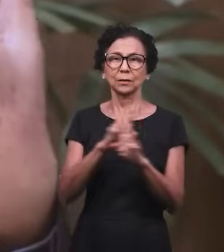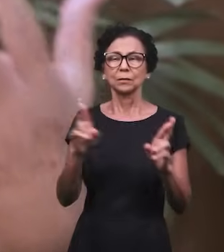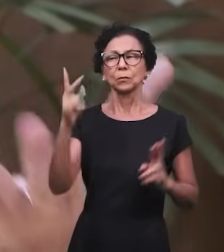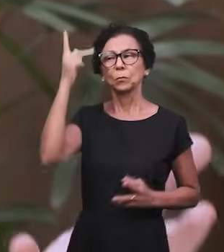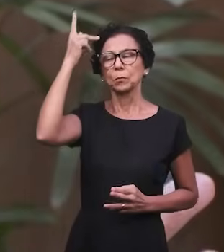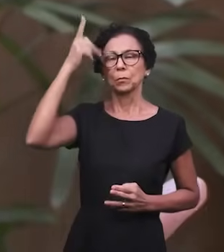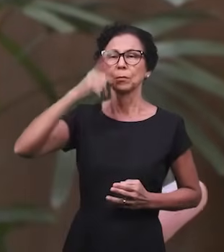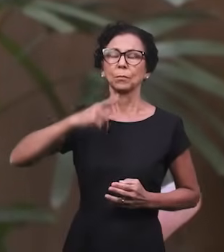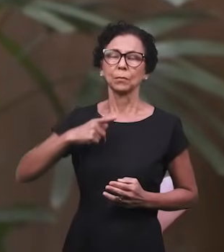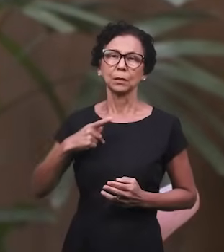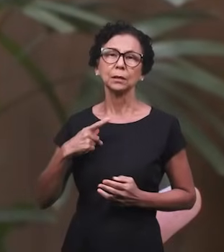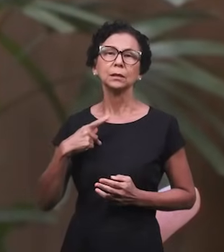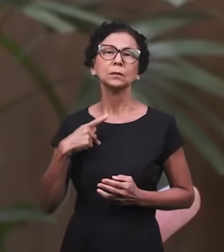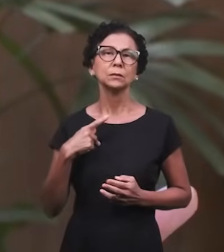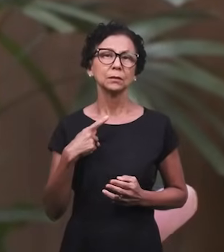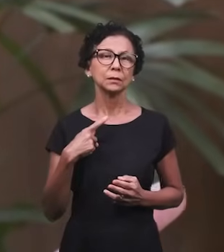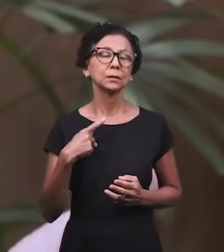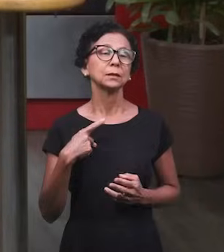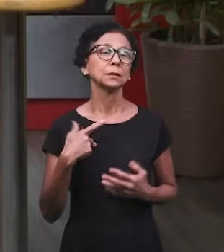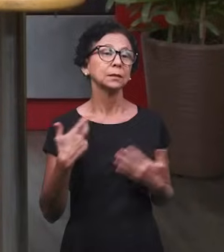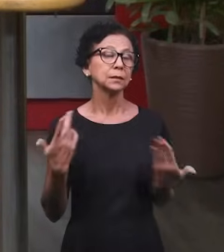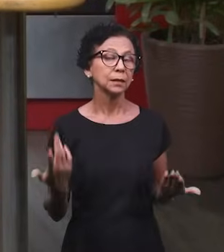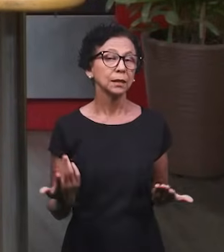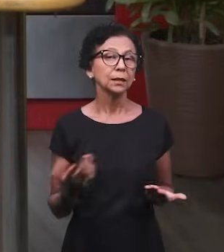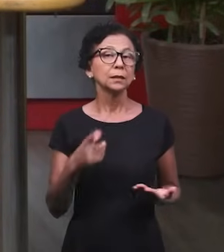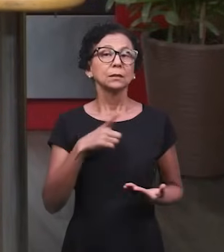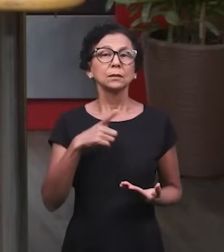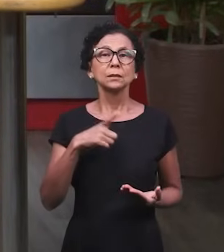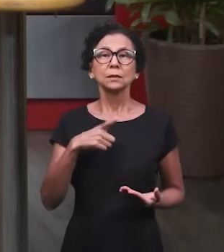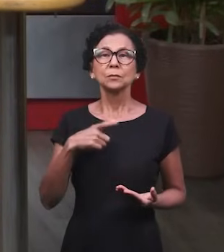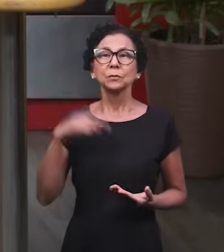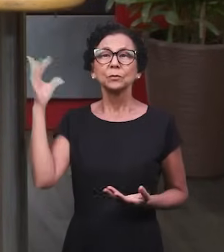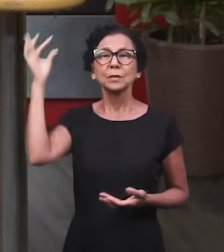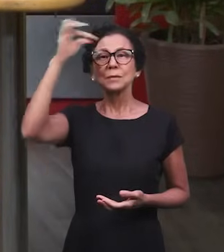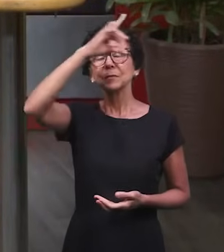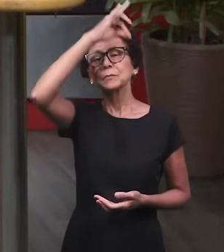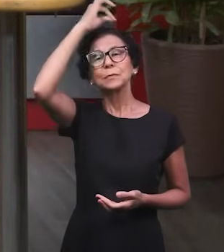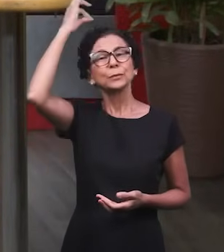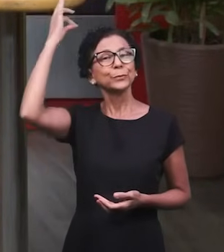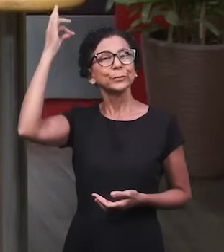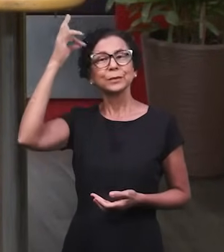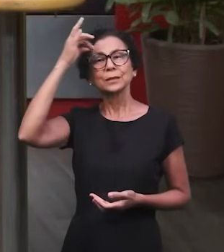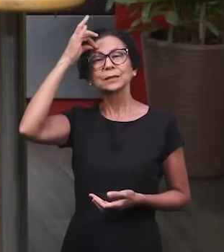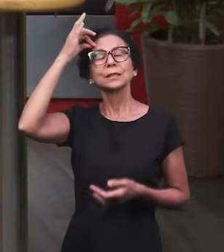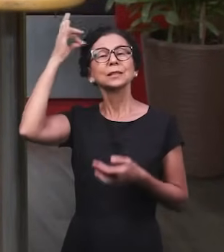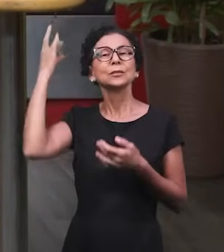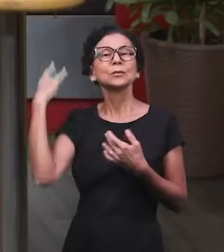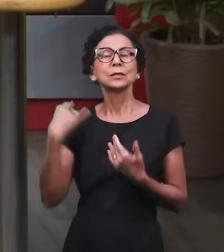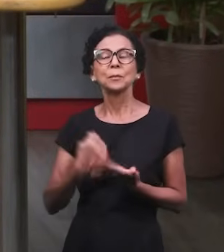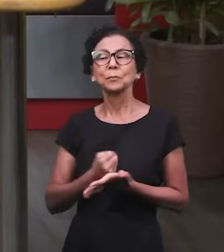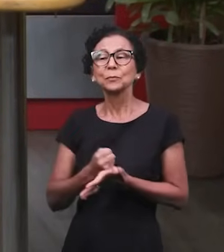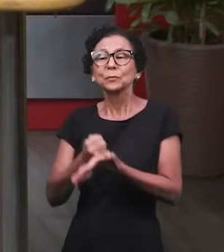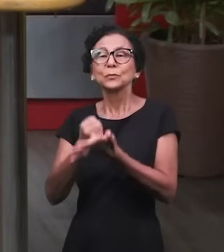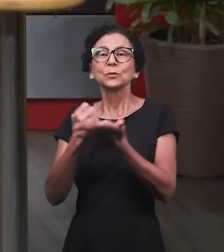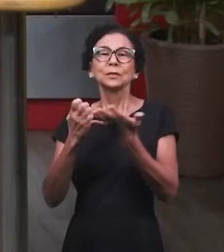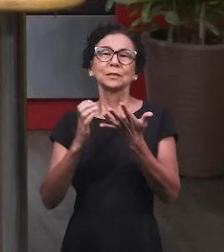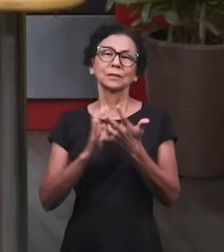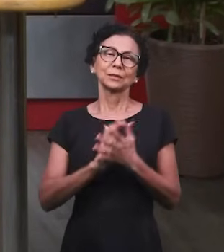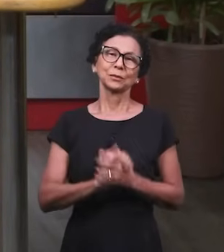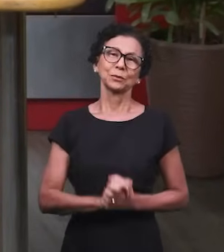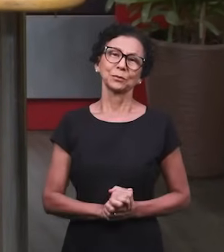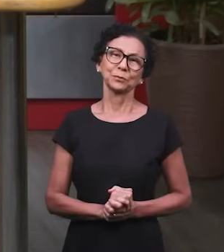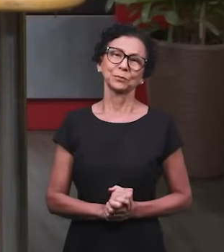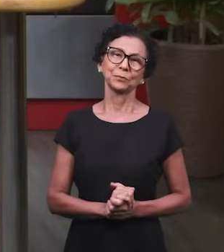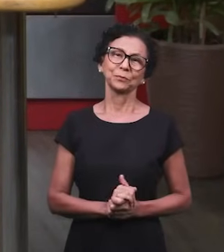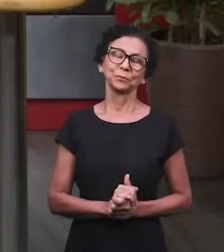disso que precisa Realmente nós nós ainda contamos com a direção do espírito santo meu Deus do céu que coisa maravilhosa o espírito santo